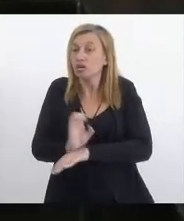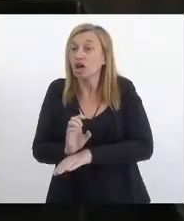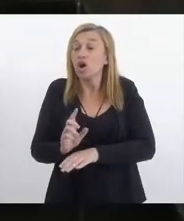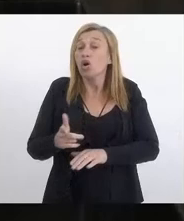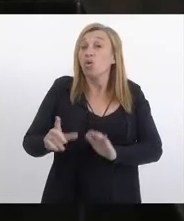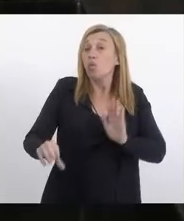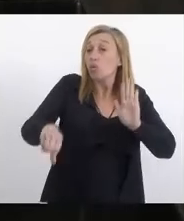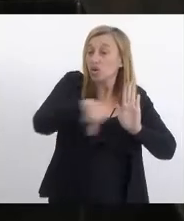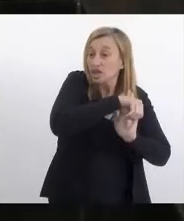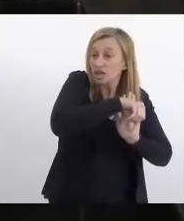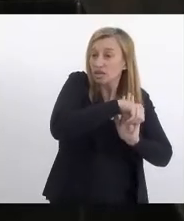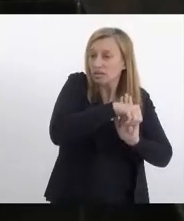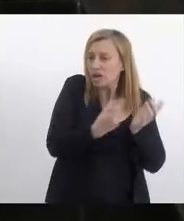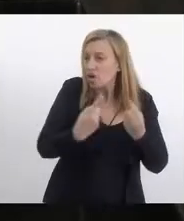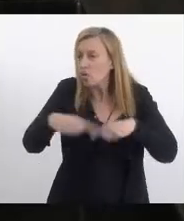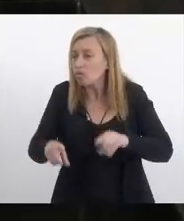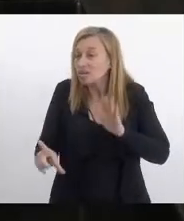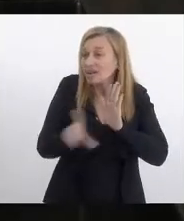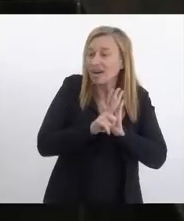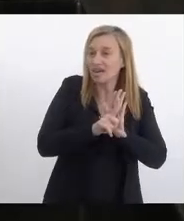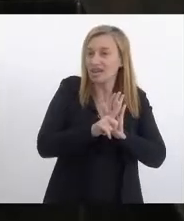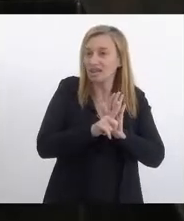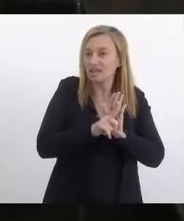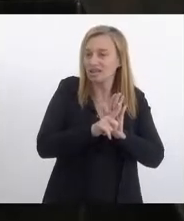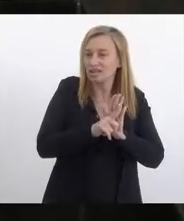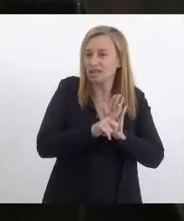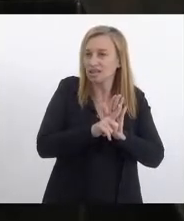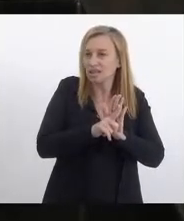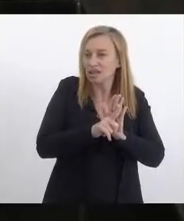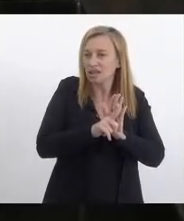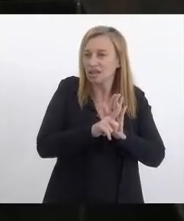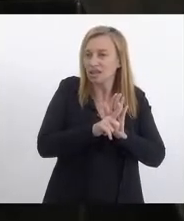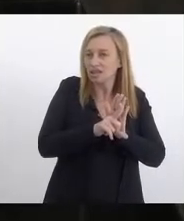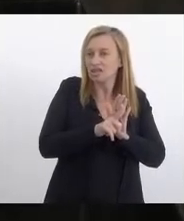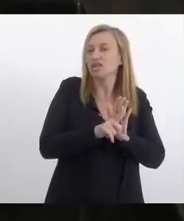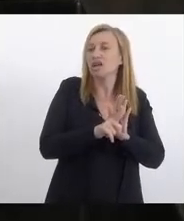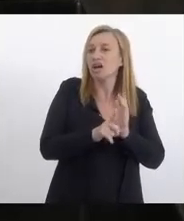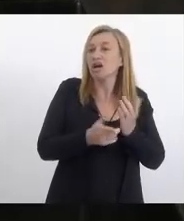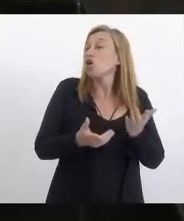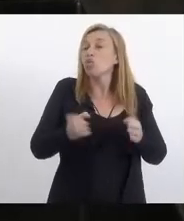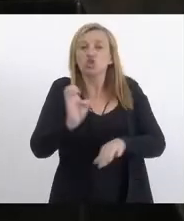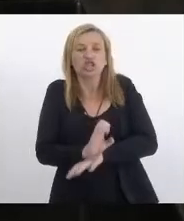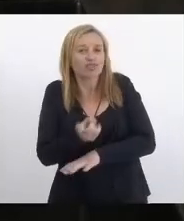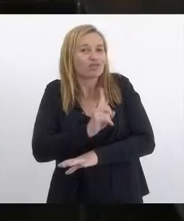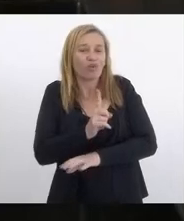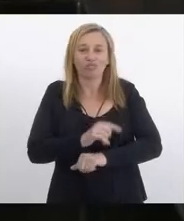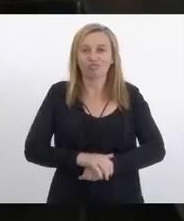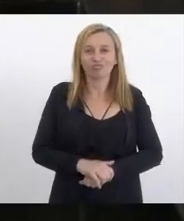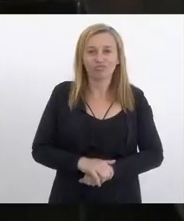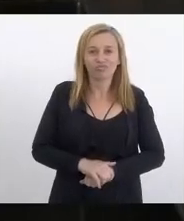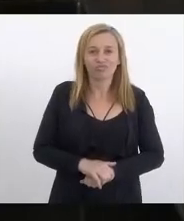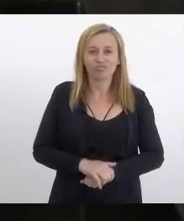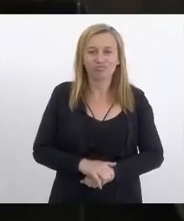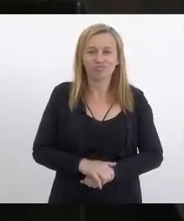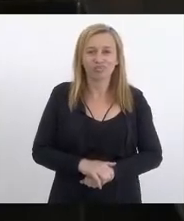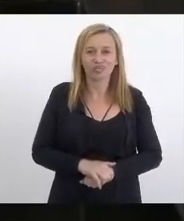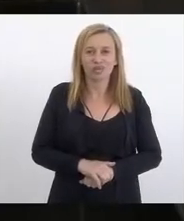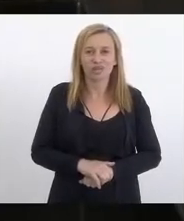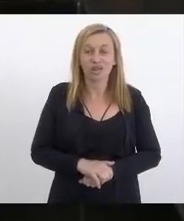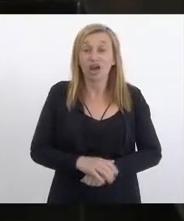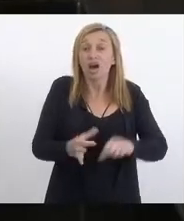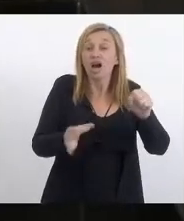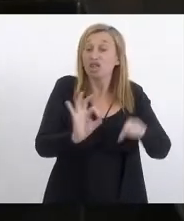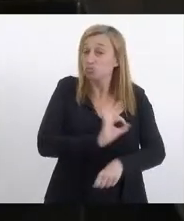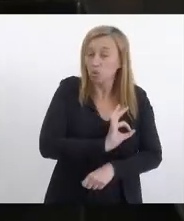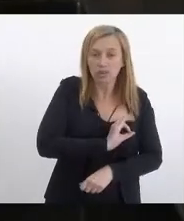crime age ao arrepio da lei. O crime age na lógica do olho por olho, dente por dente. O Estado não. As suas